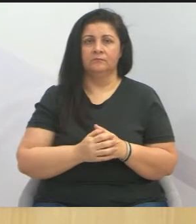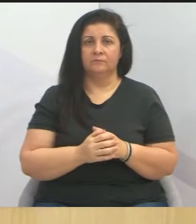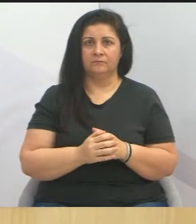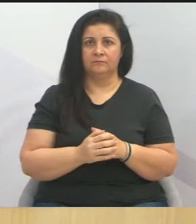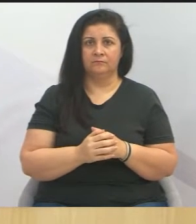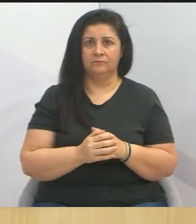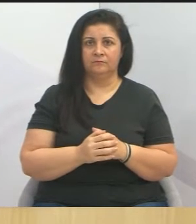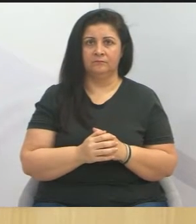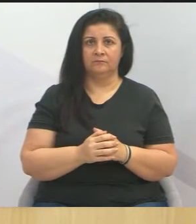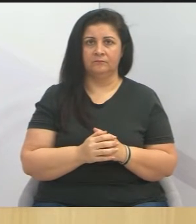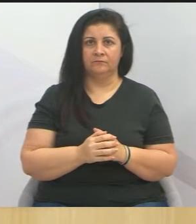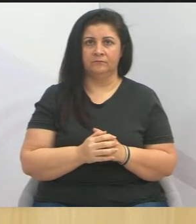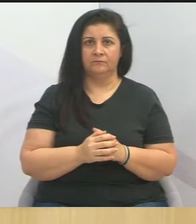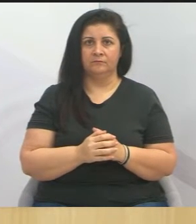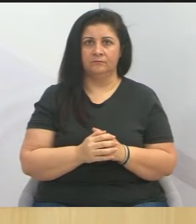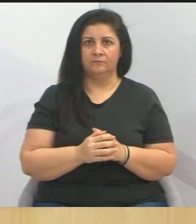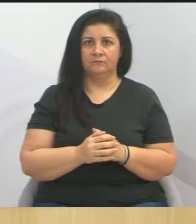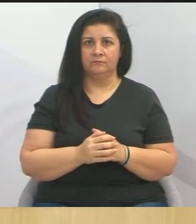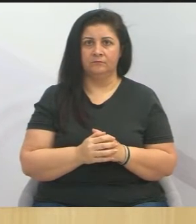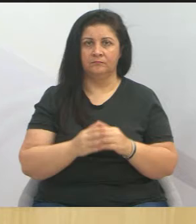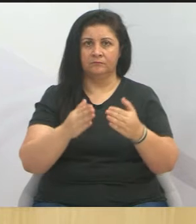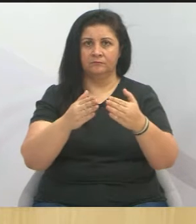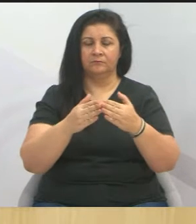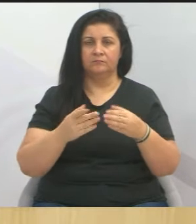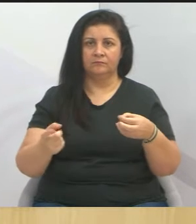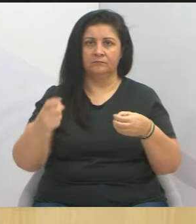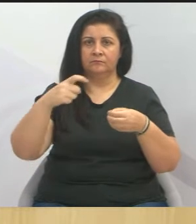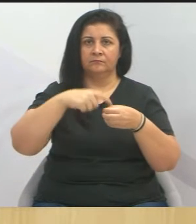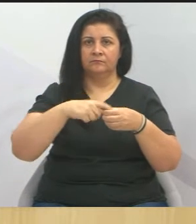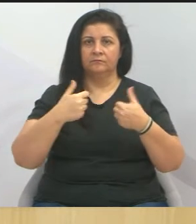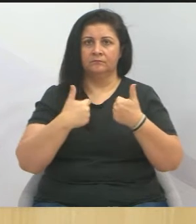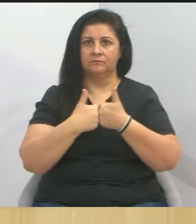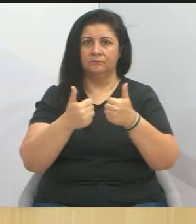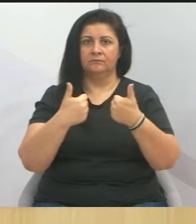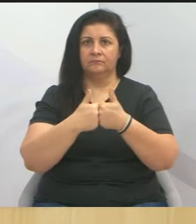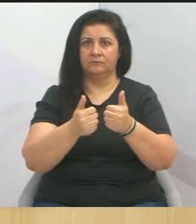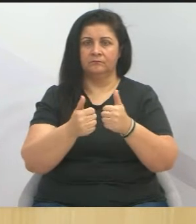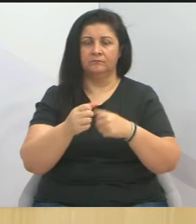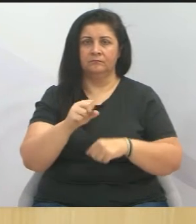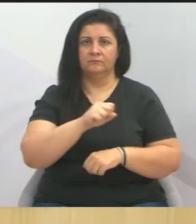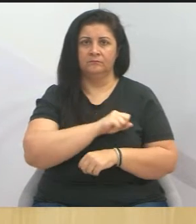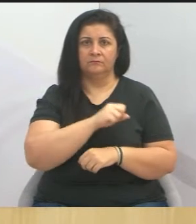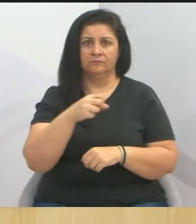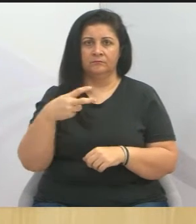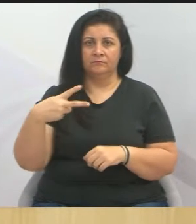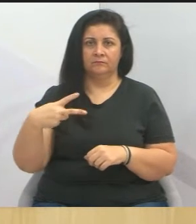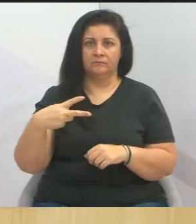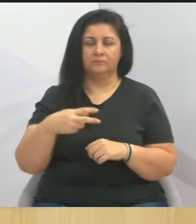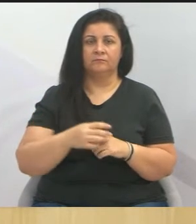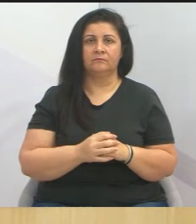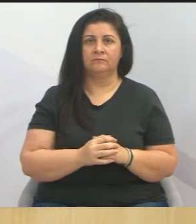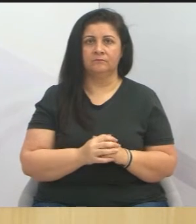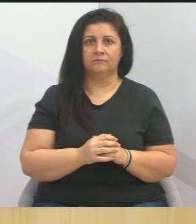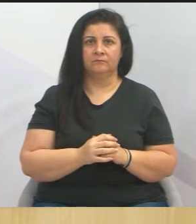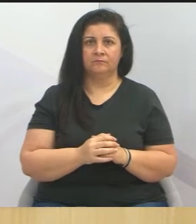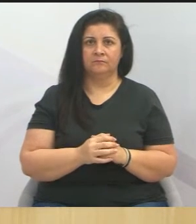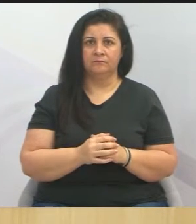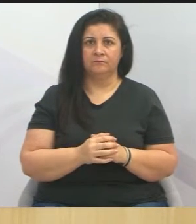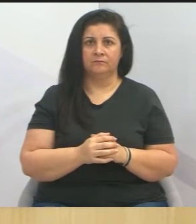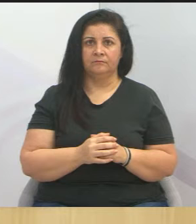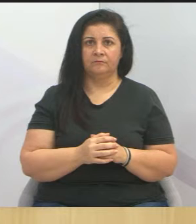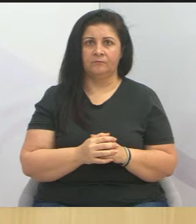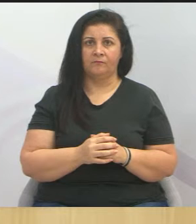transporte urbano solicitando a volta de itinerário dos ônibus da linha 2 que atende